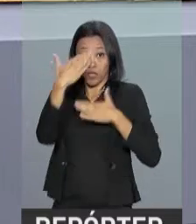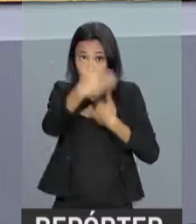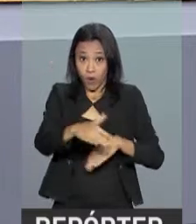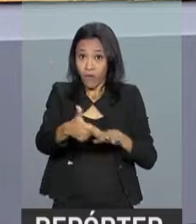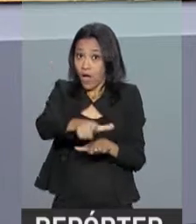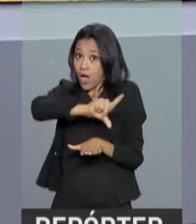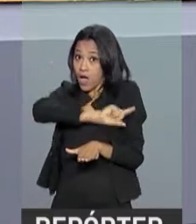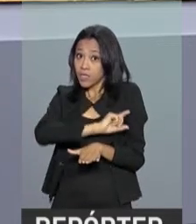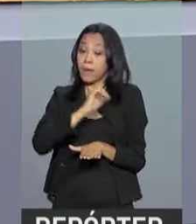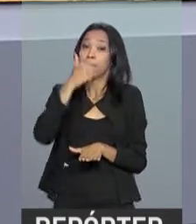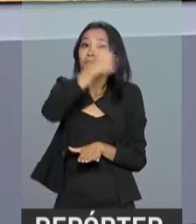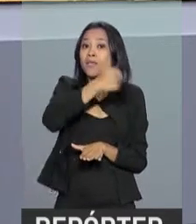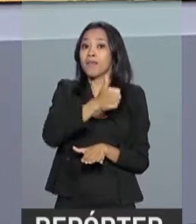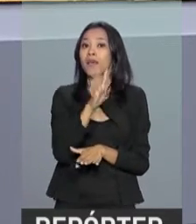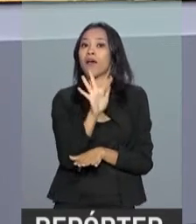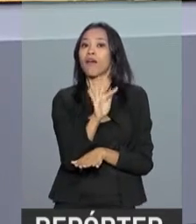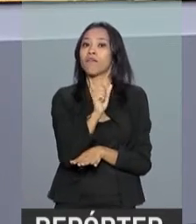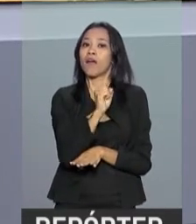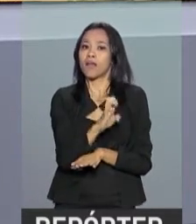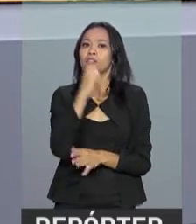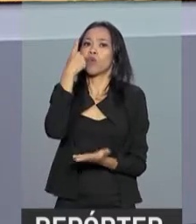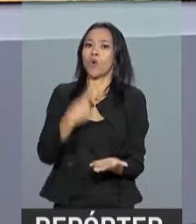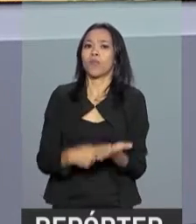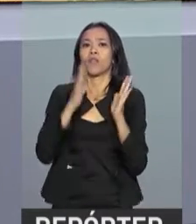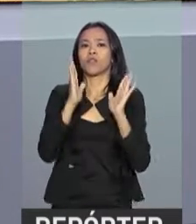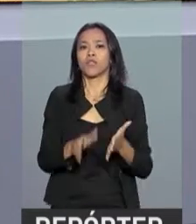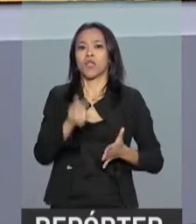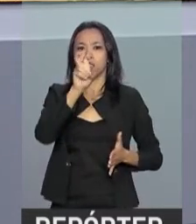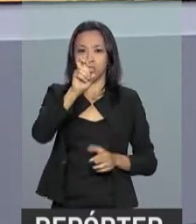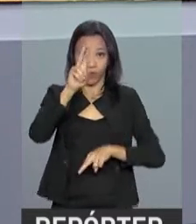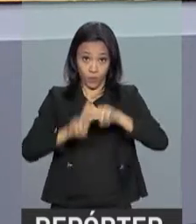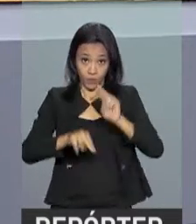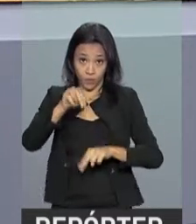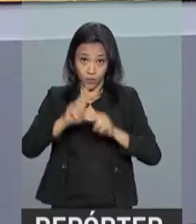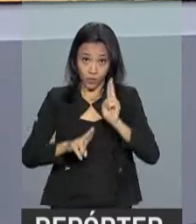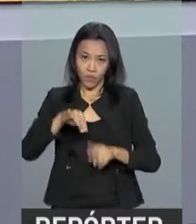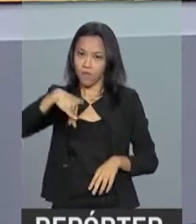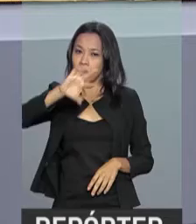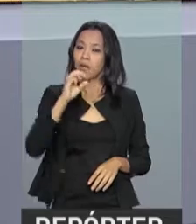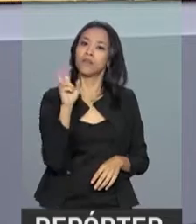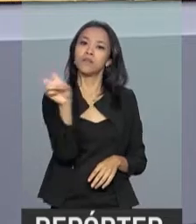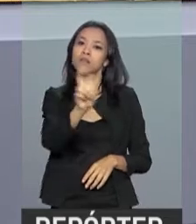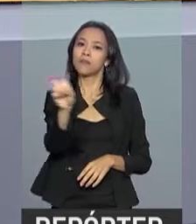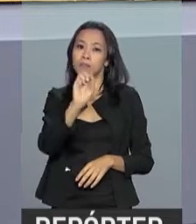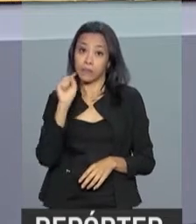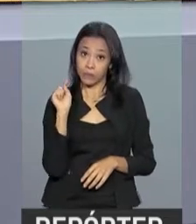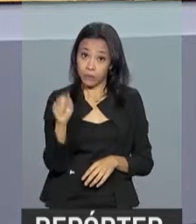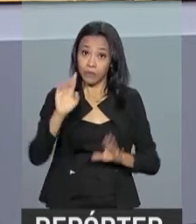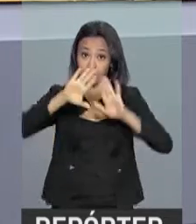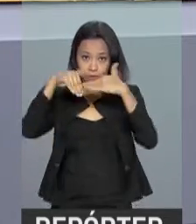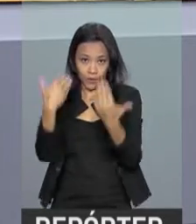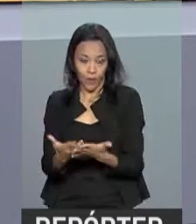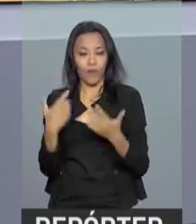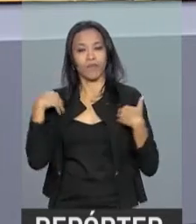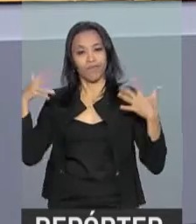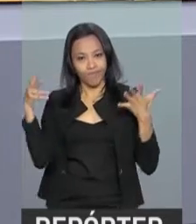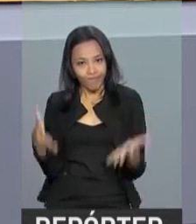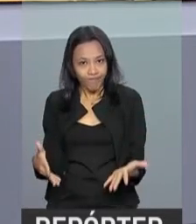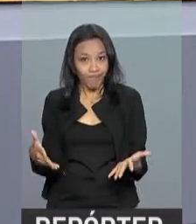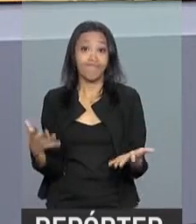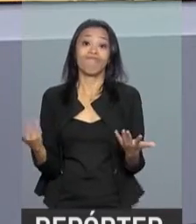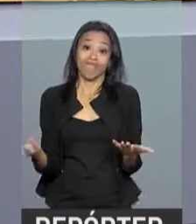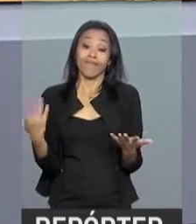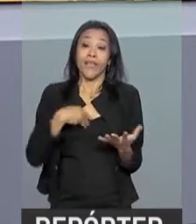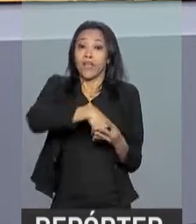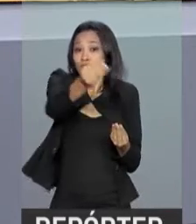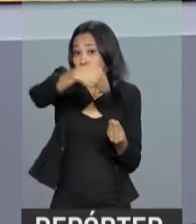antes da primeira fase da competição marcada para 5 de junho mais de 55 mil escolas participam da olimpíada além de